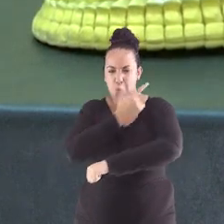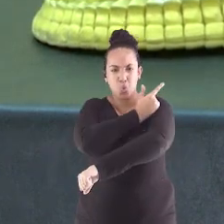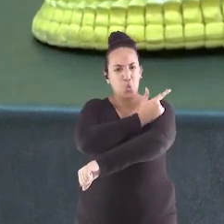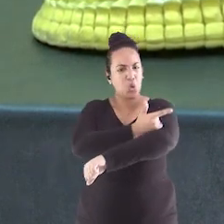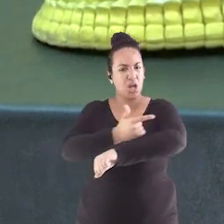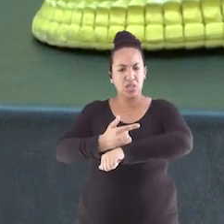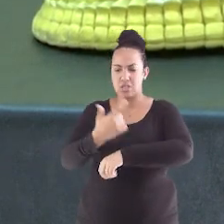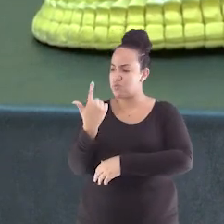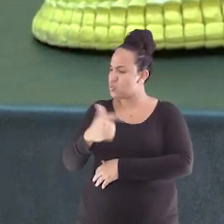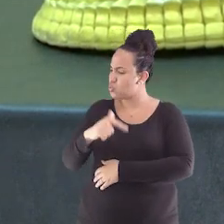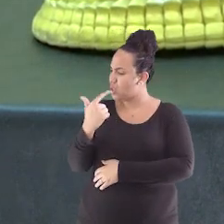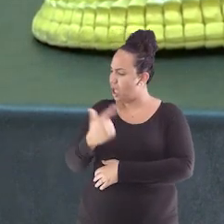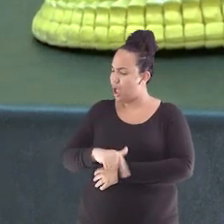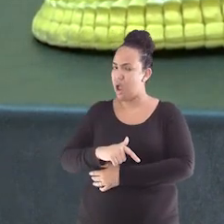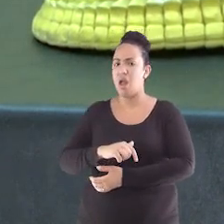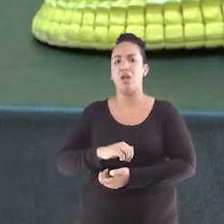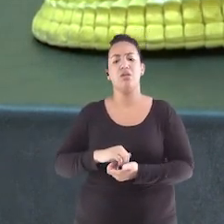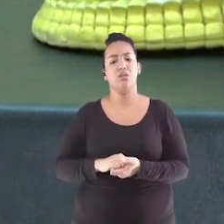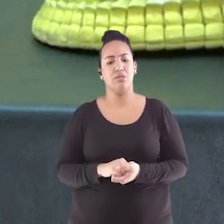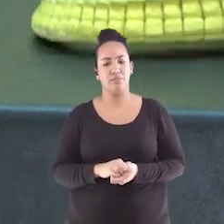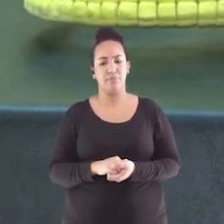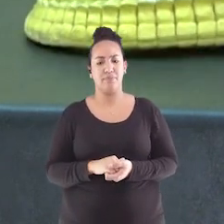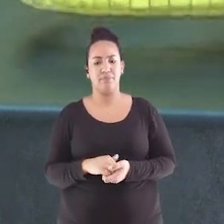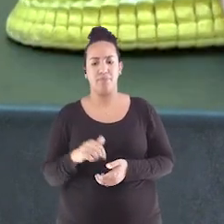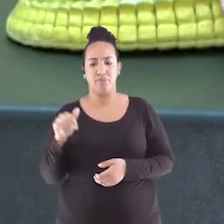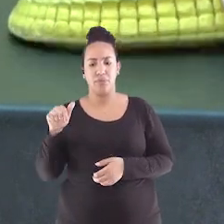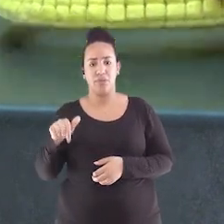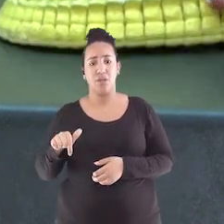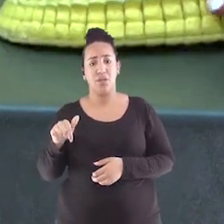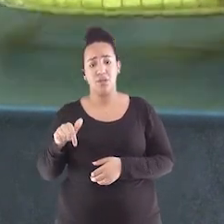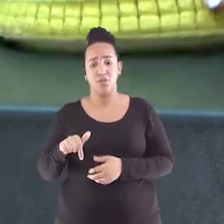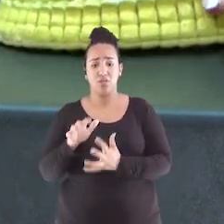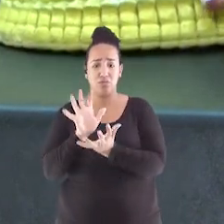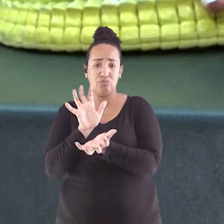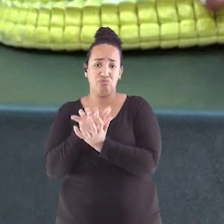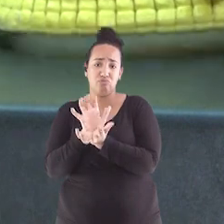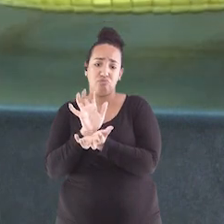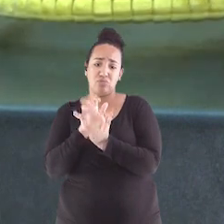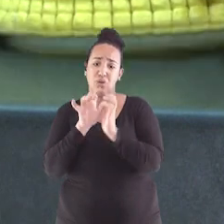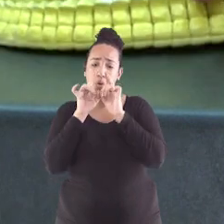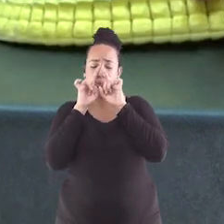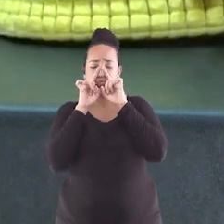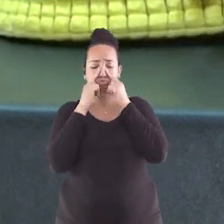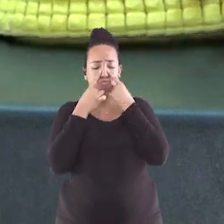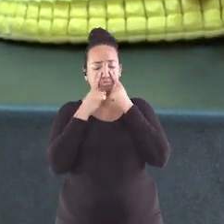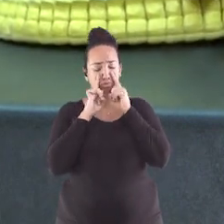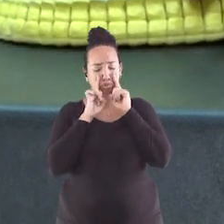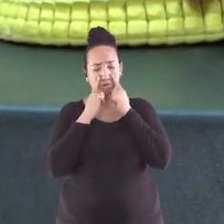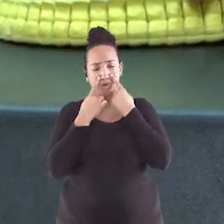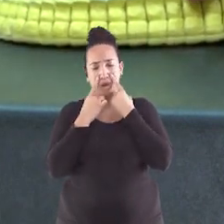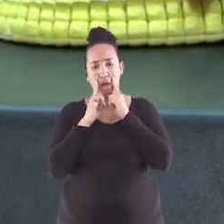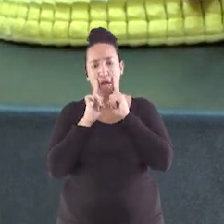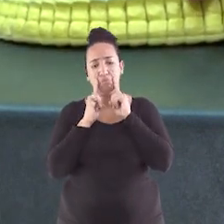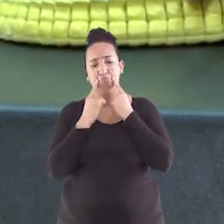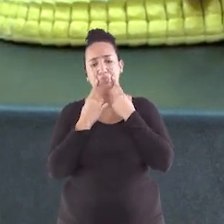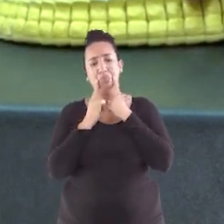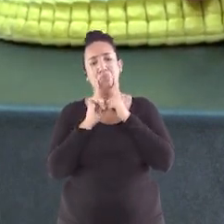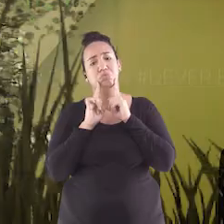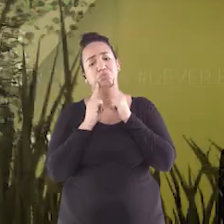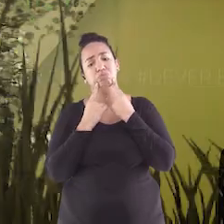Malcriada! A coisa escamosa começou a chorar. Uma enorme lágrima